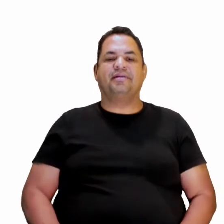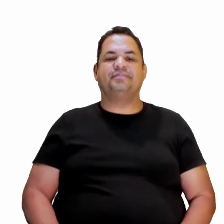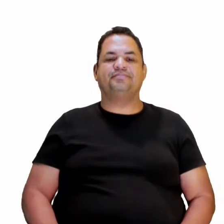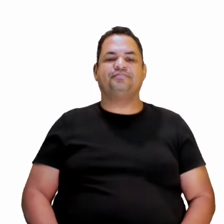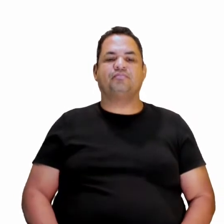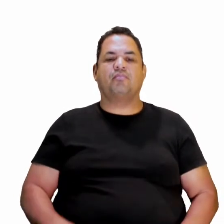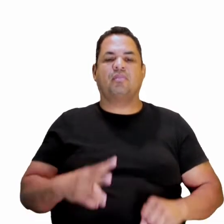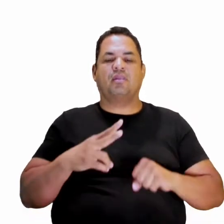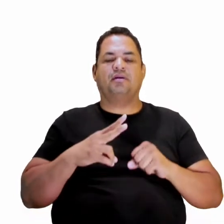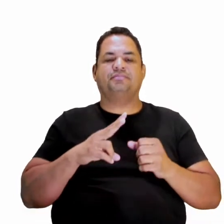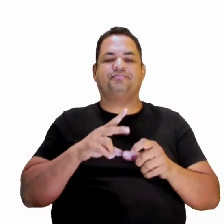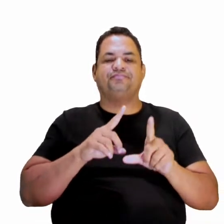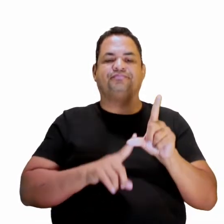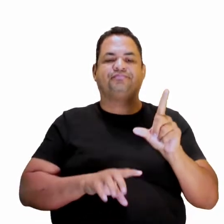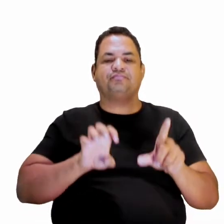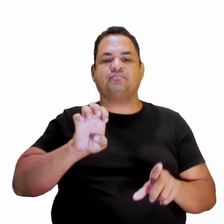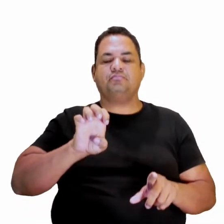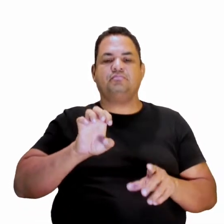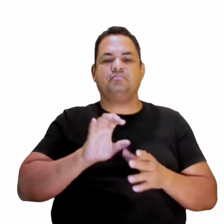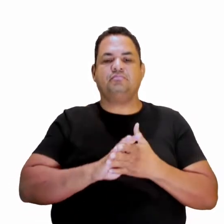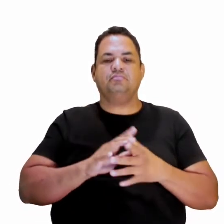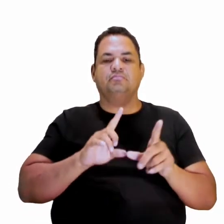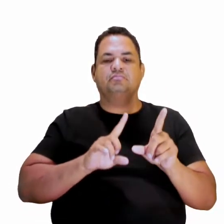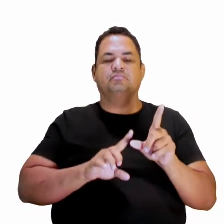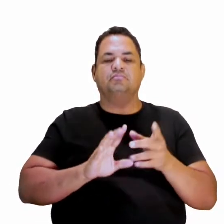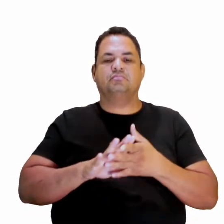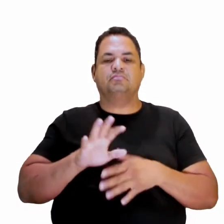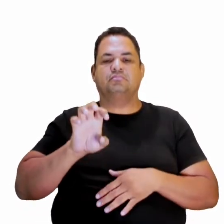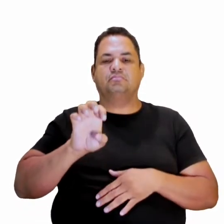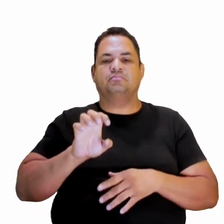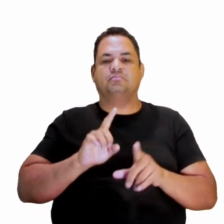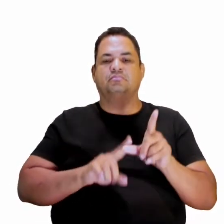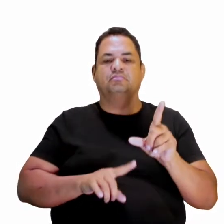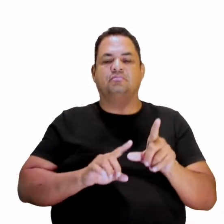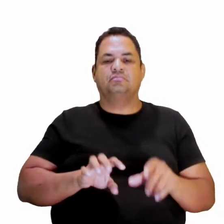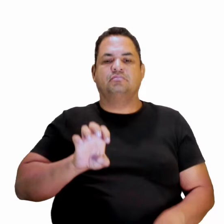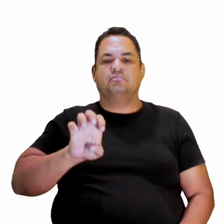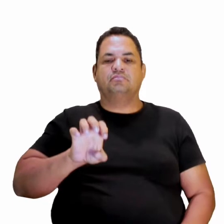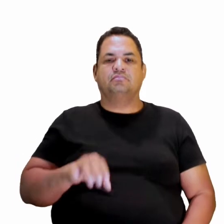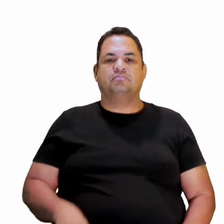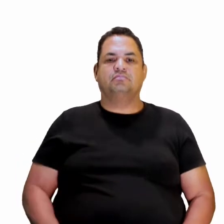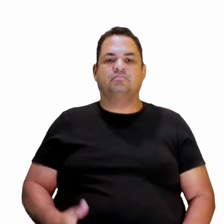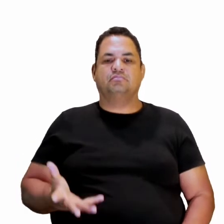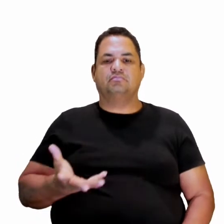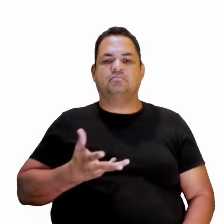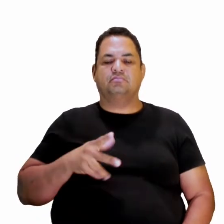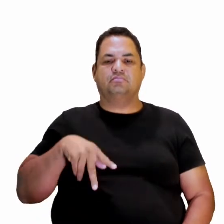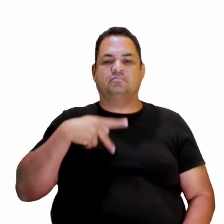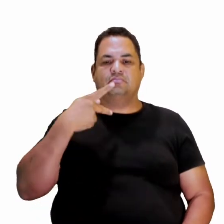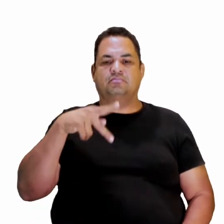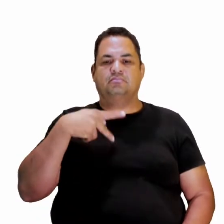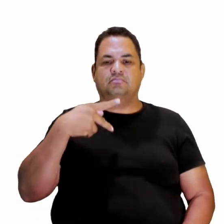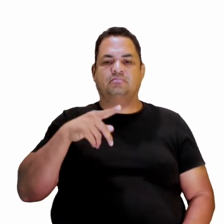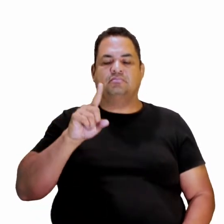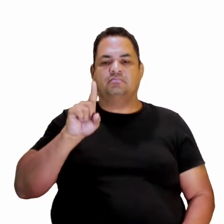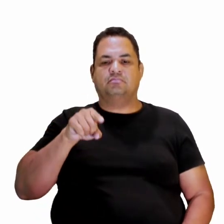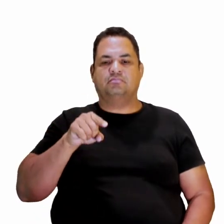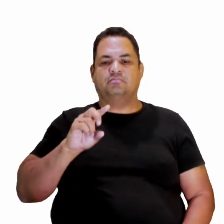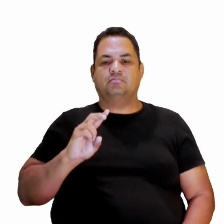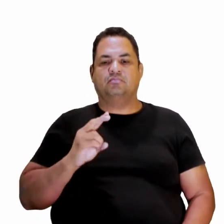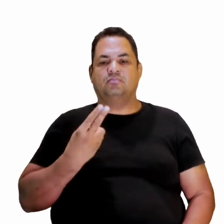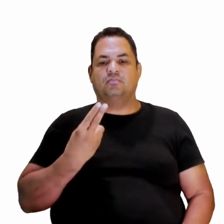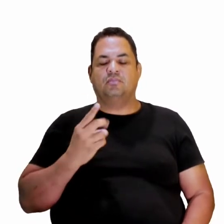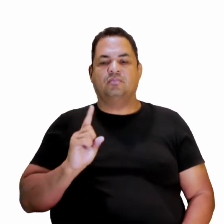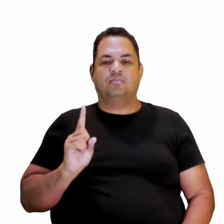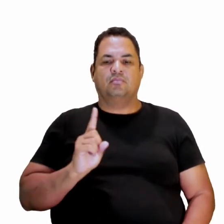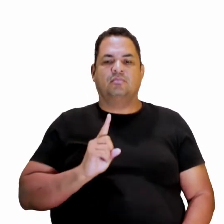termina na letra E, esta letra, this letter, quero que vocês me digam se ela é ou